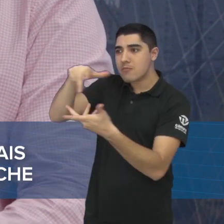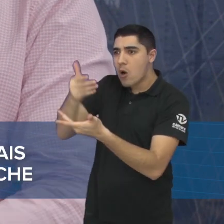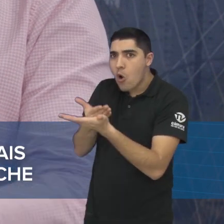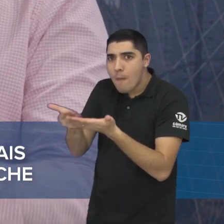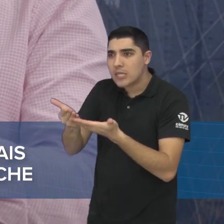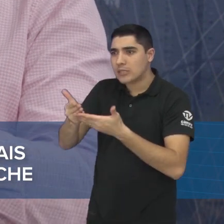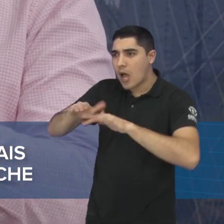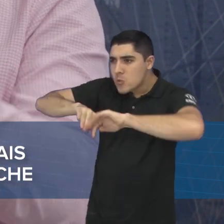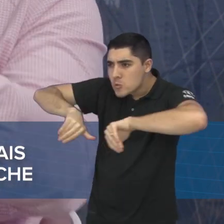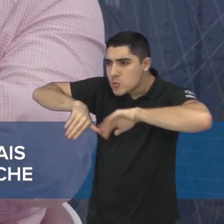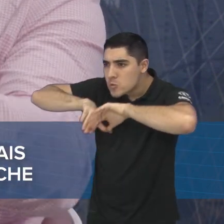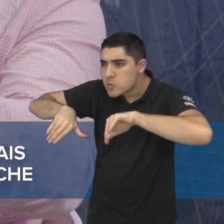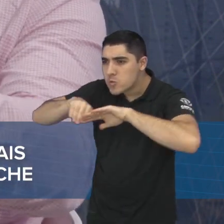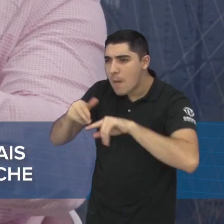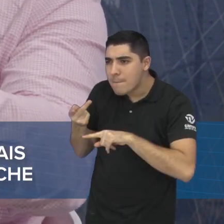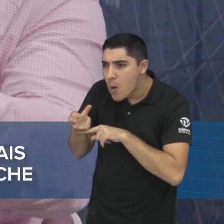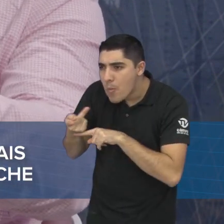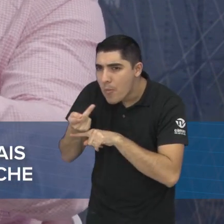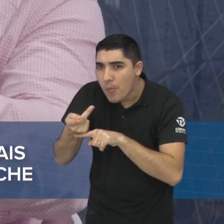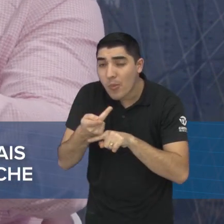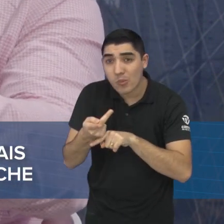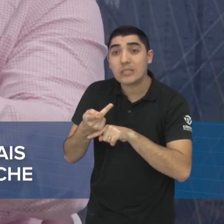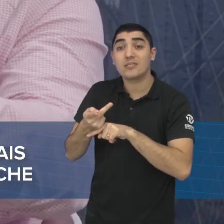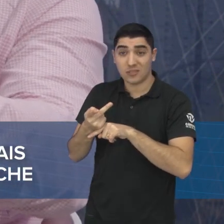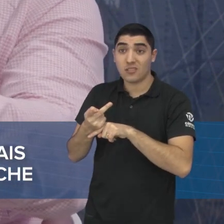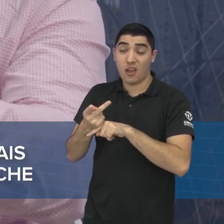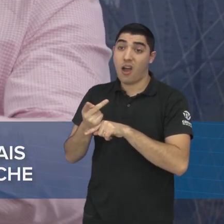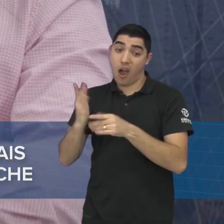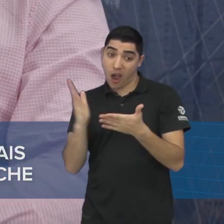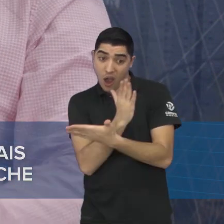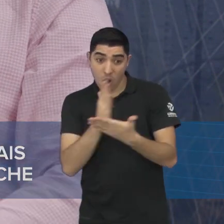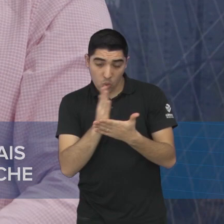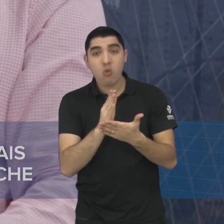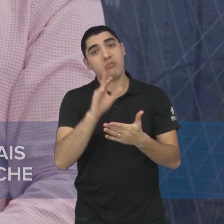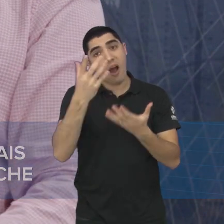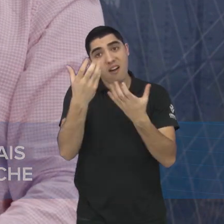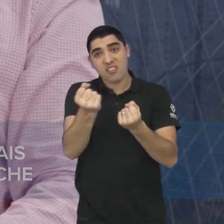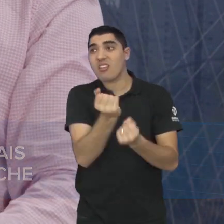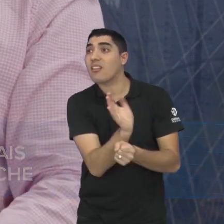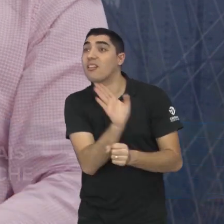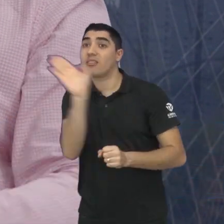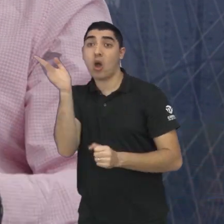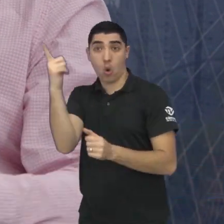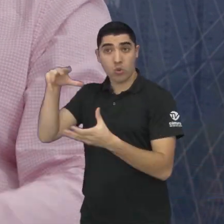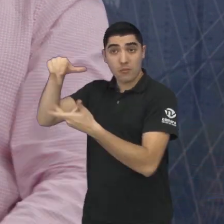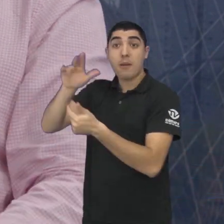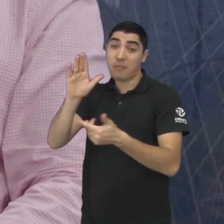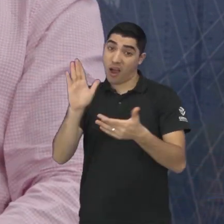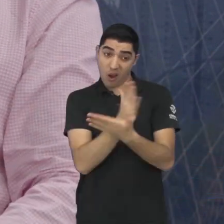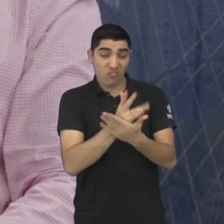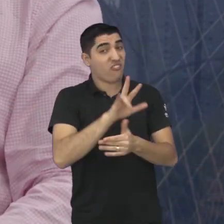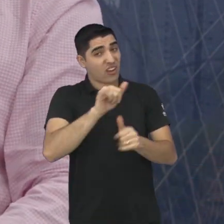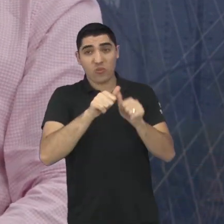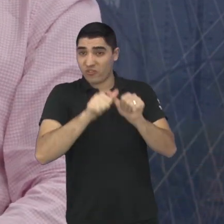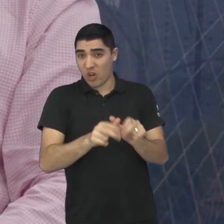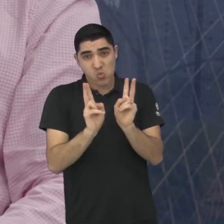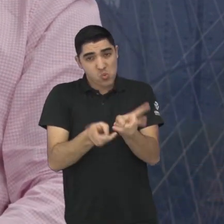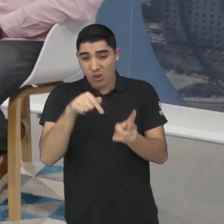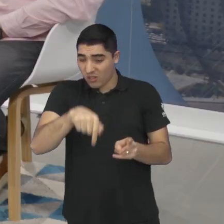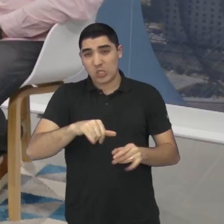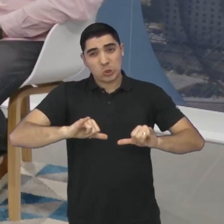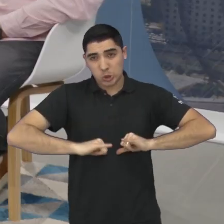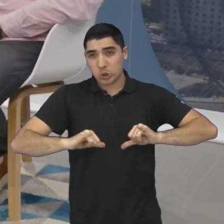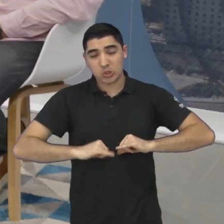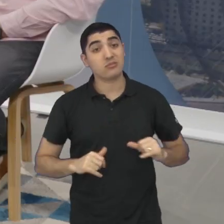gente vai levar uma parte da vida na Terra, e a outra parte vai ter que lidar com a saturação aqui, né?